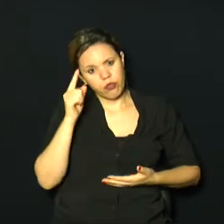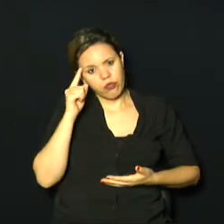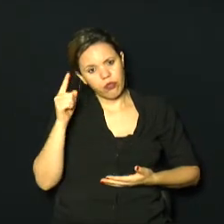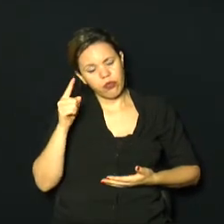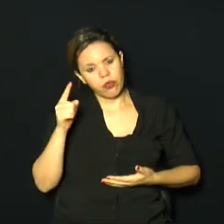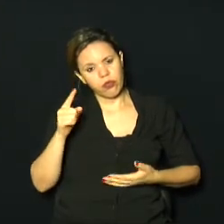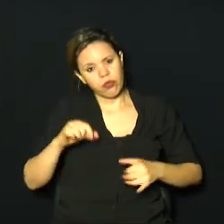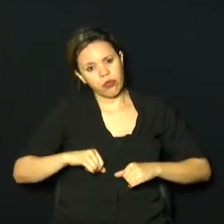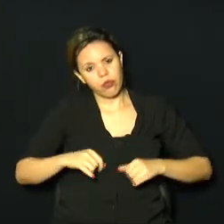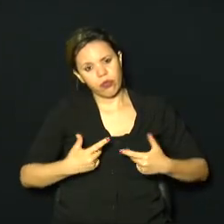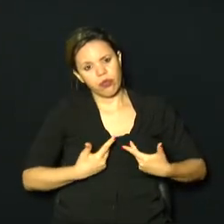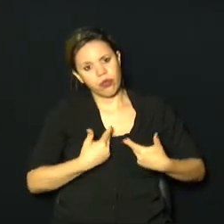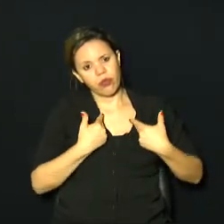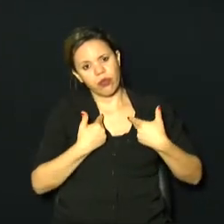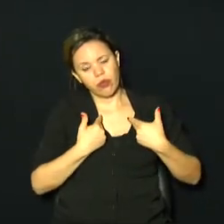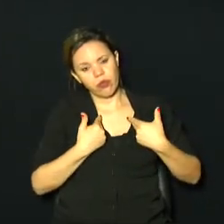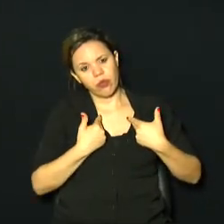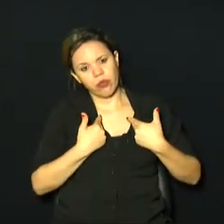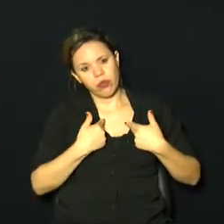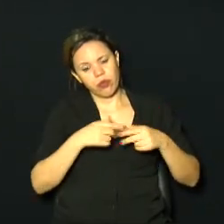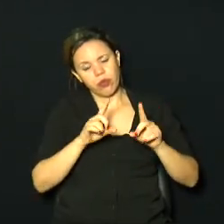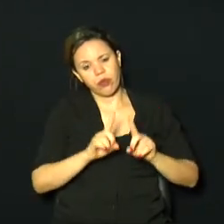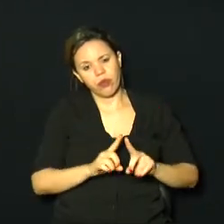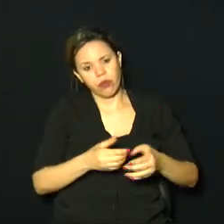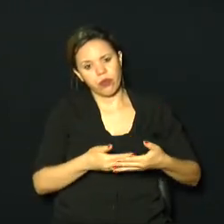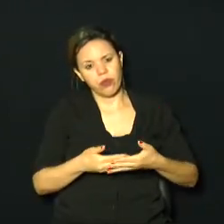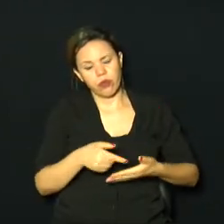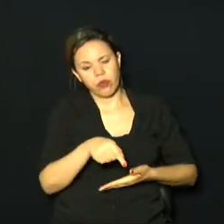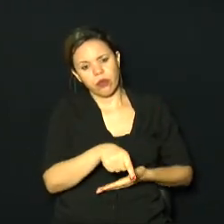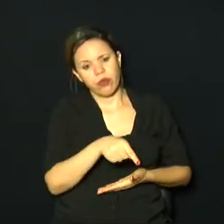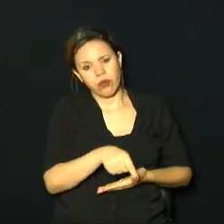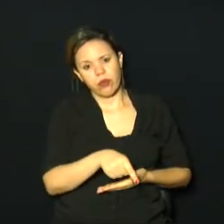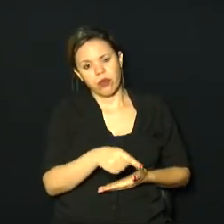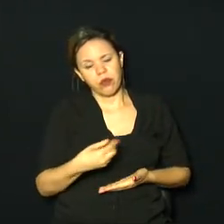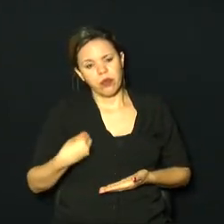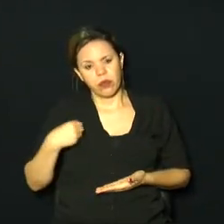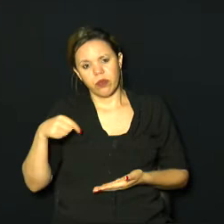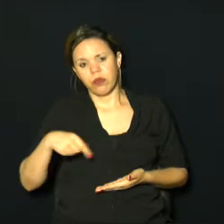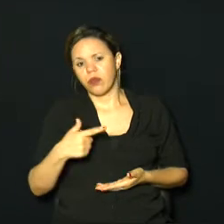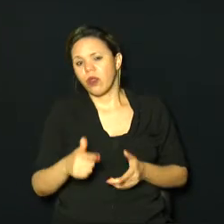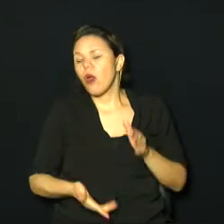sofreu uma cirurgia, uma criança especial, e ela falando, eu estou aqui, não